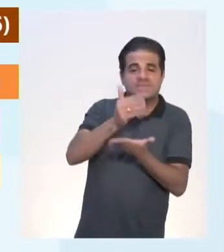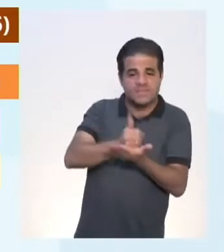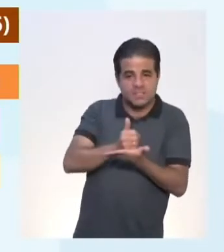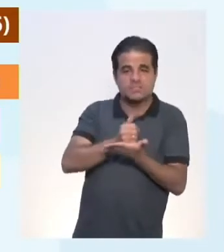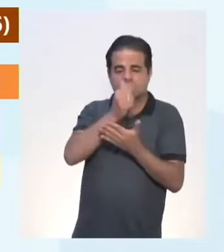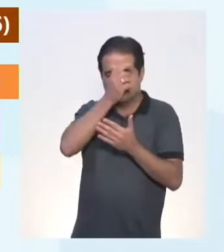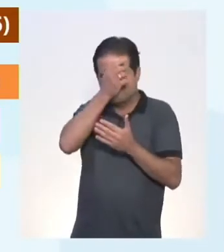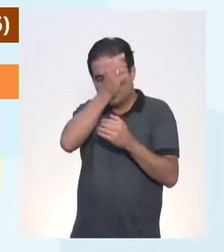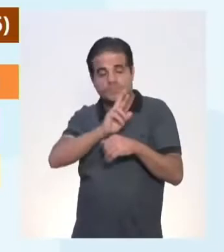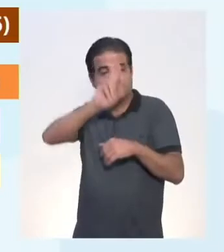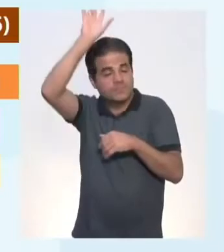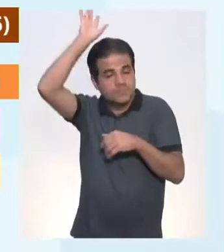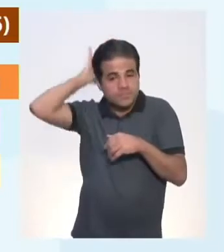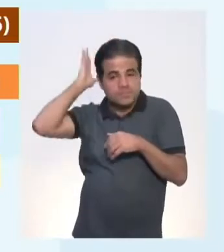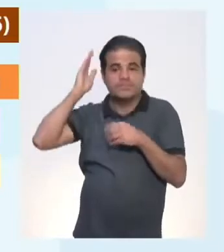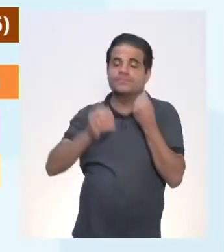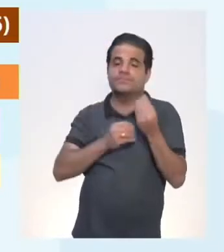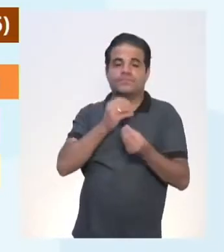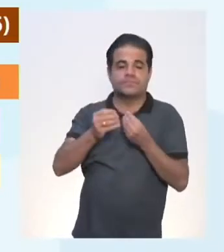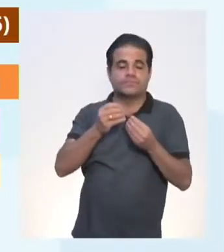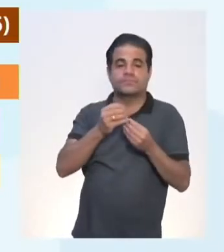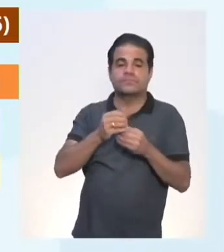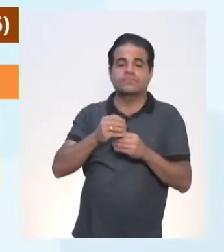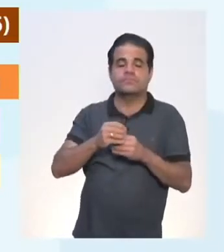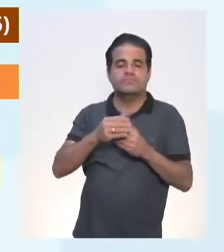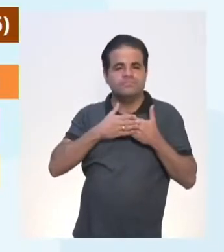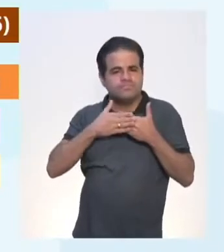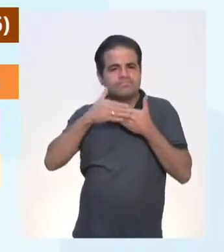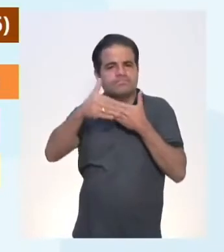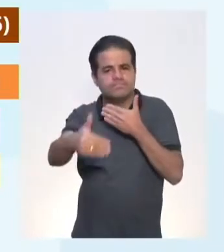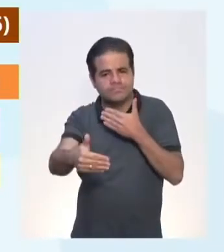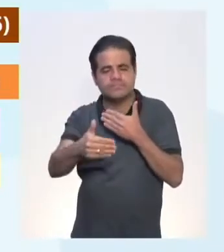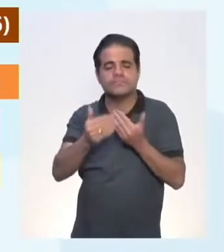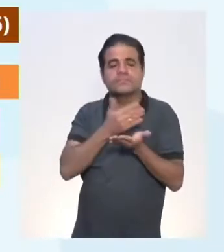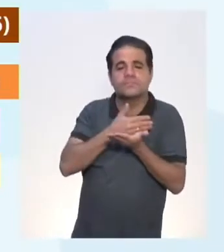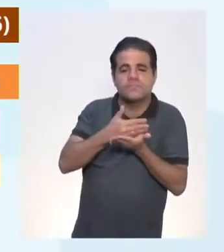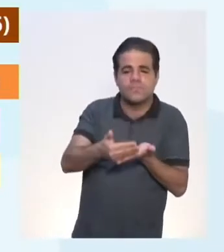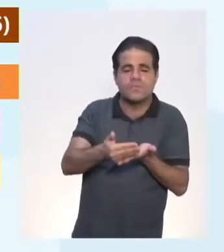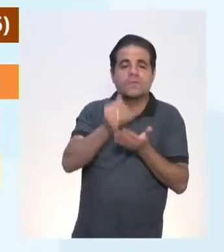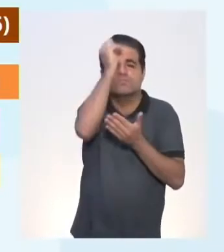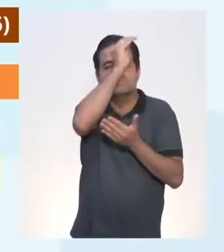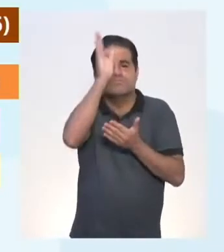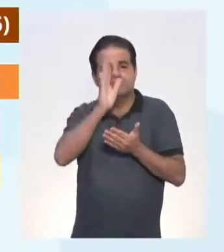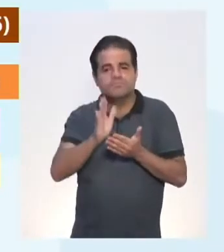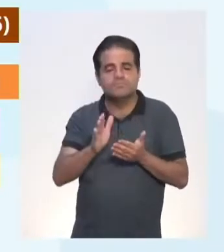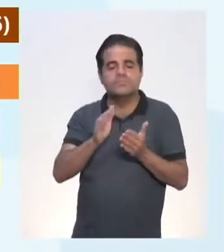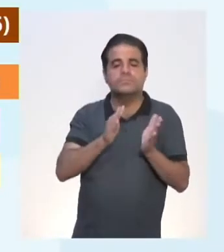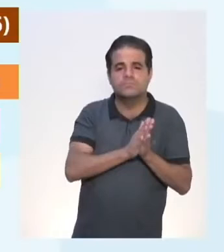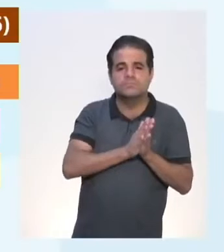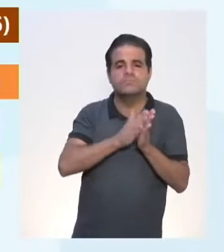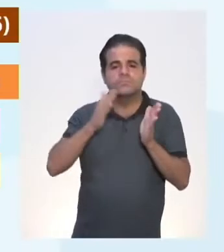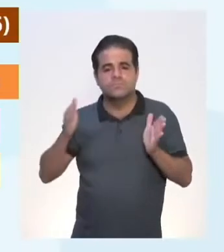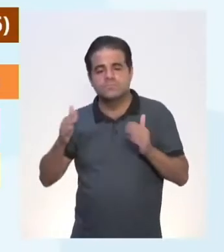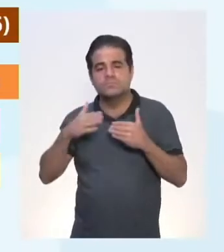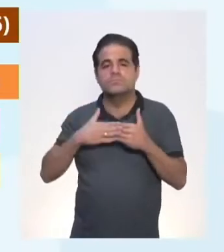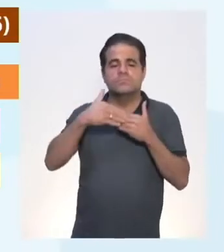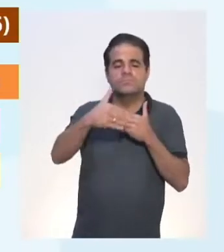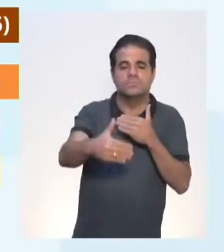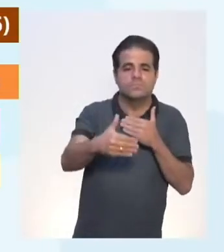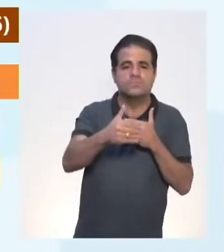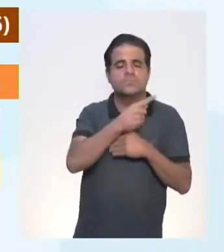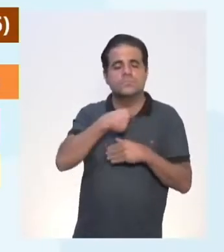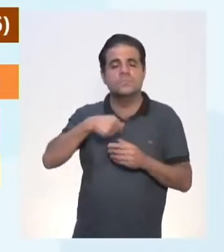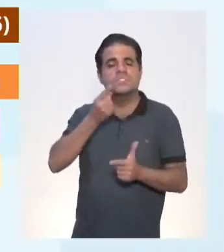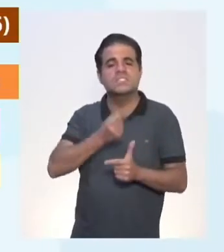dividimos essa república nascente, né, essa república que está nascendo no Brasil, está se desenvolvendo no Brasil,